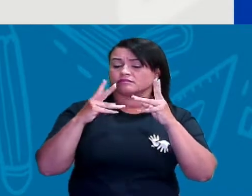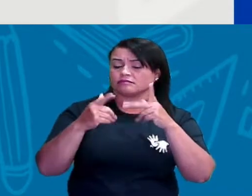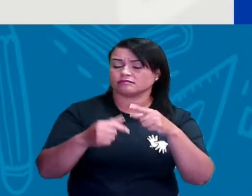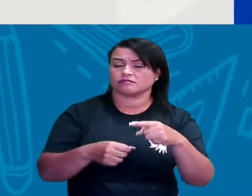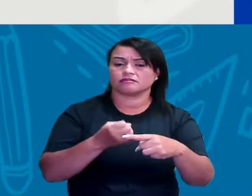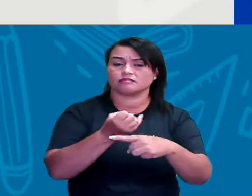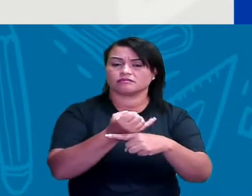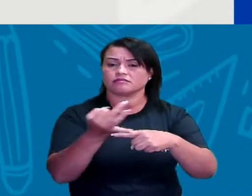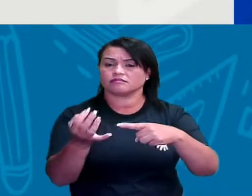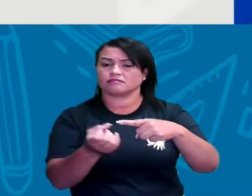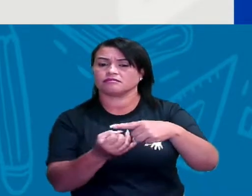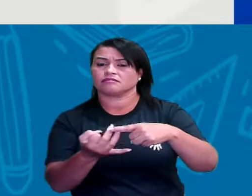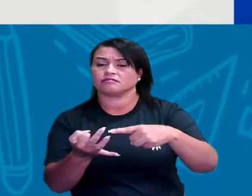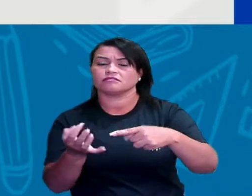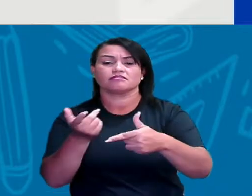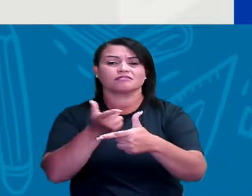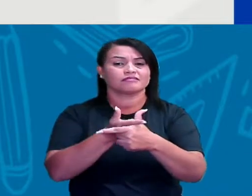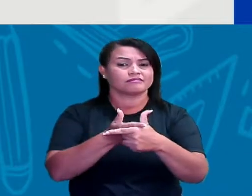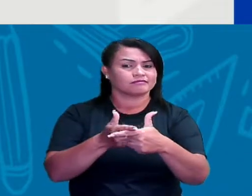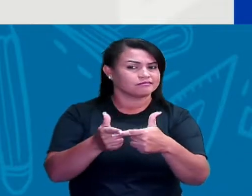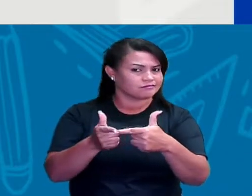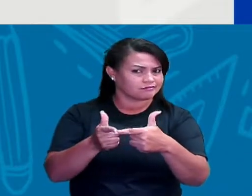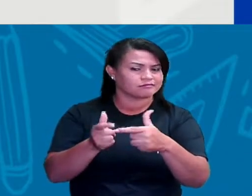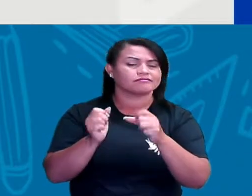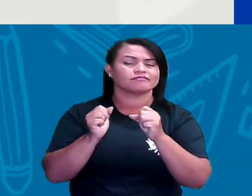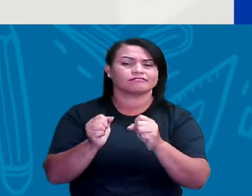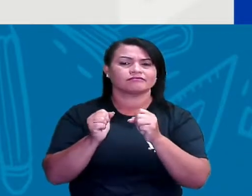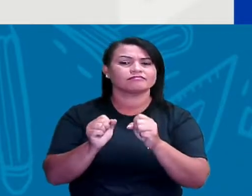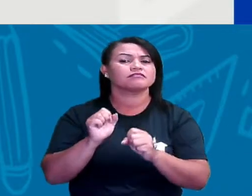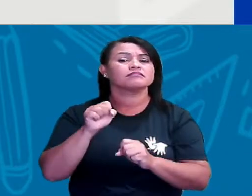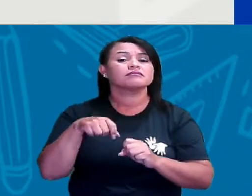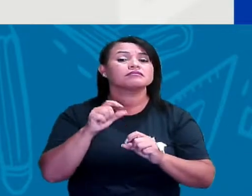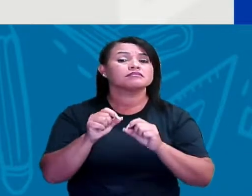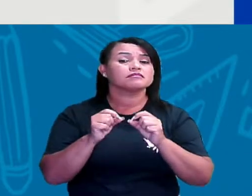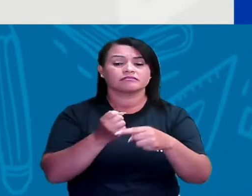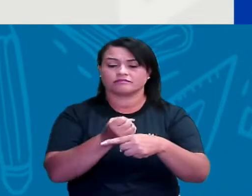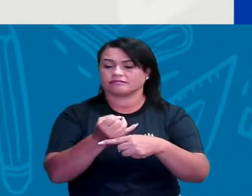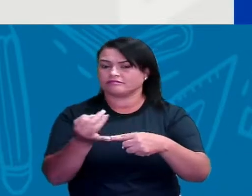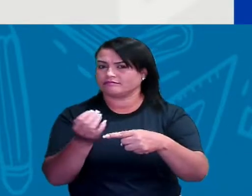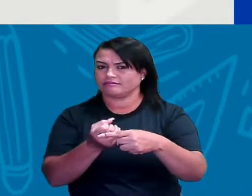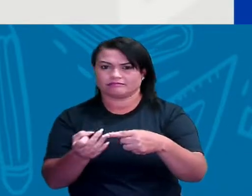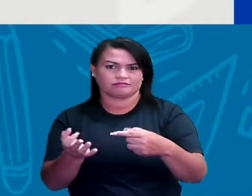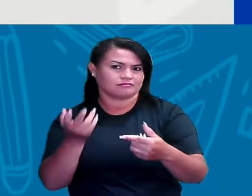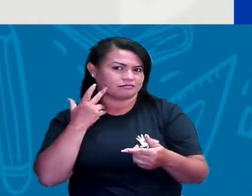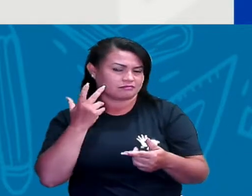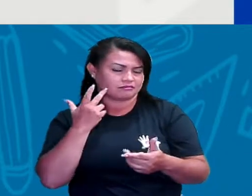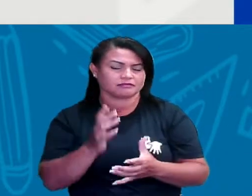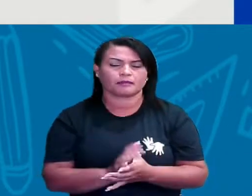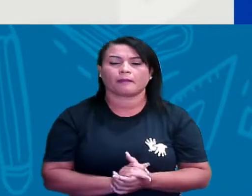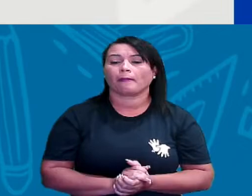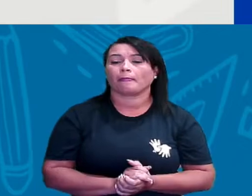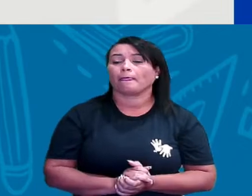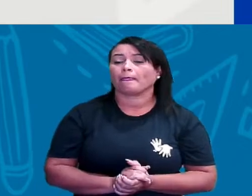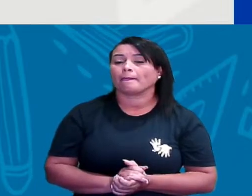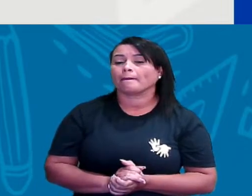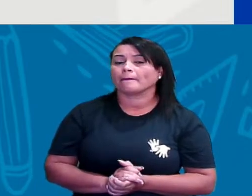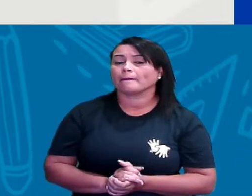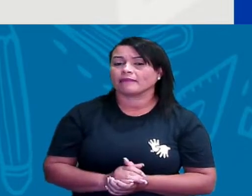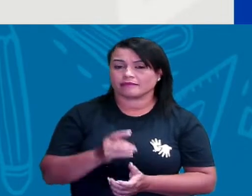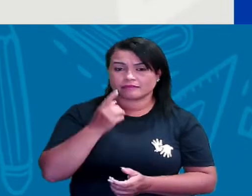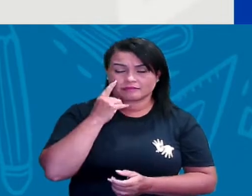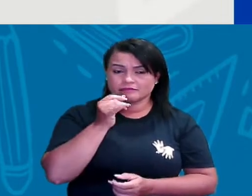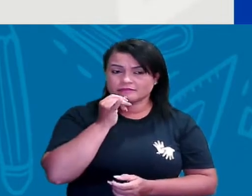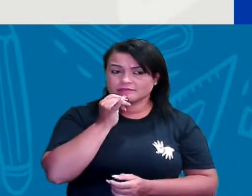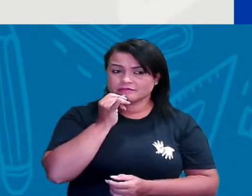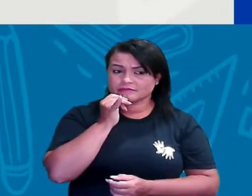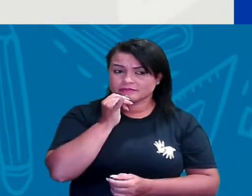é uma divisão. Então, a divisão, ela pode sim vir em forma de fração, tá? Então, aqui eu coloquei o exemplo, já vamos para o